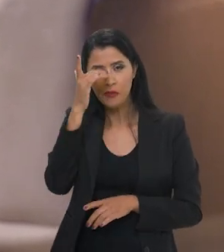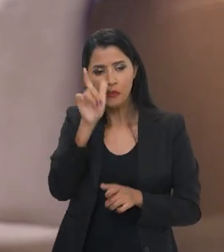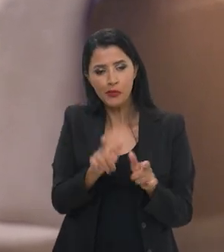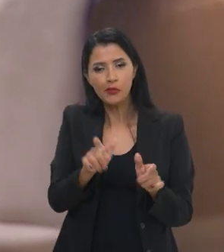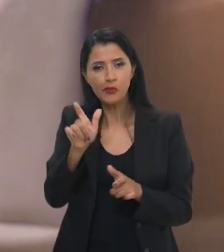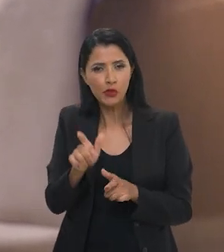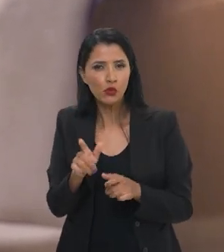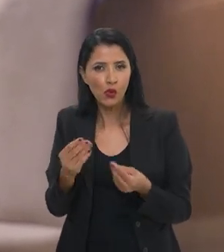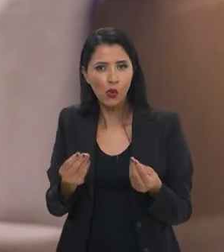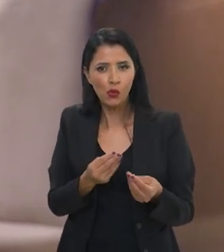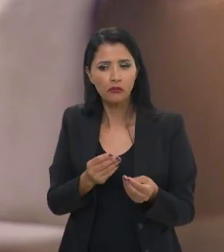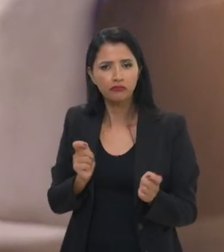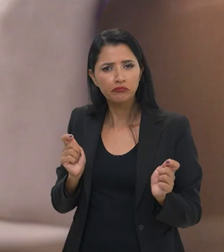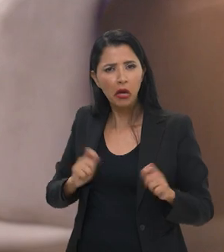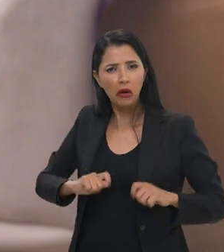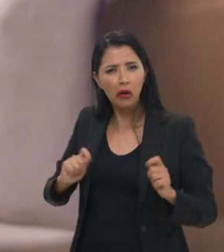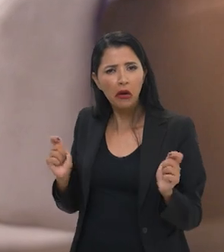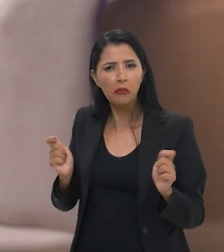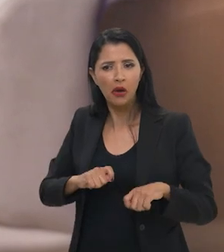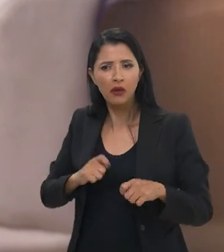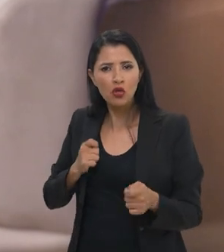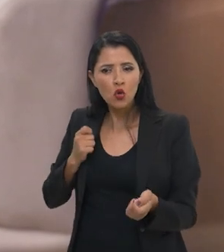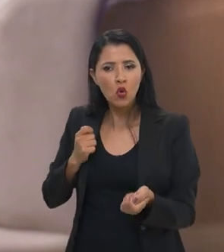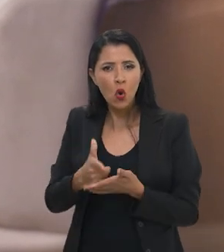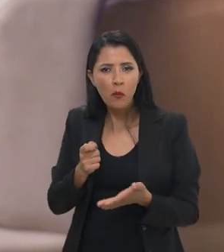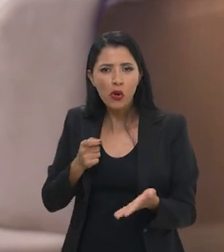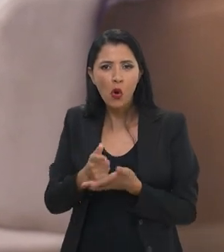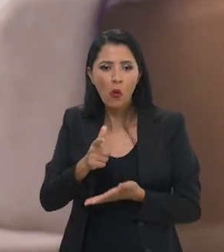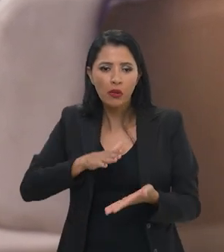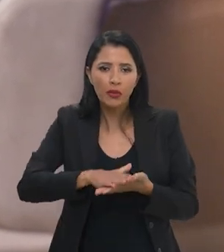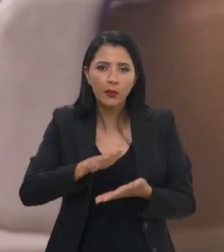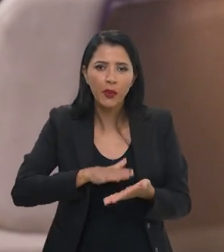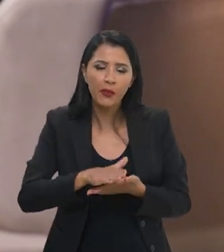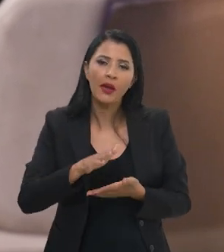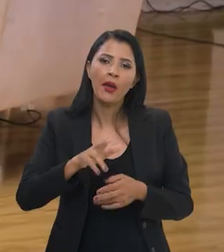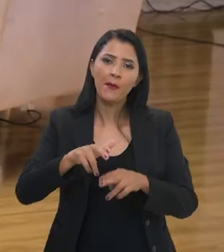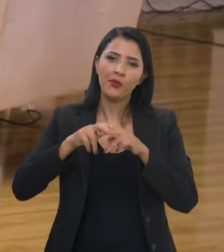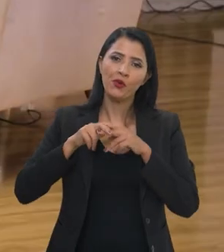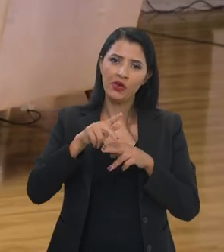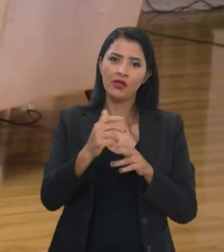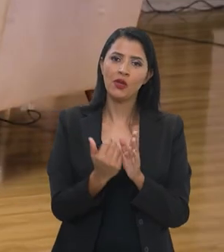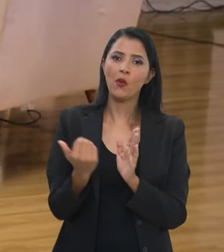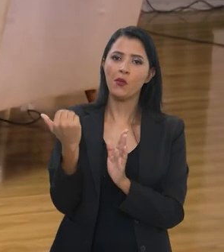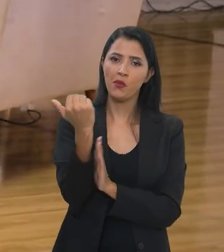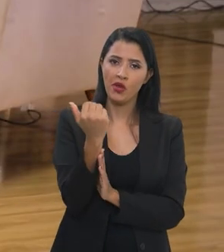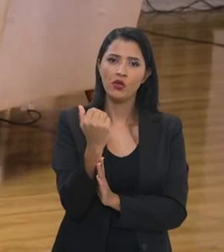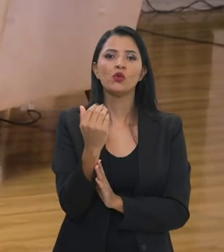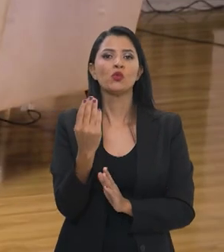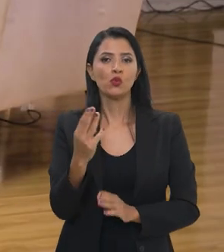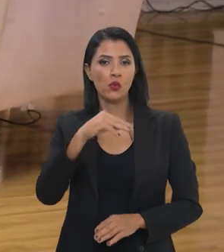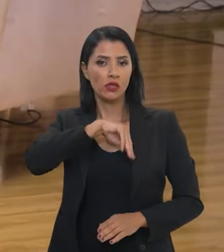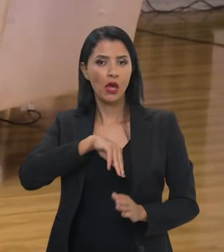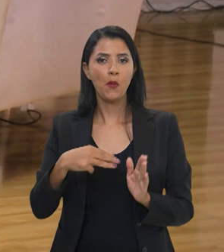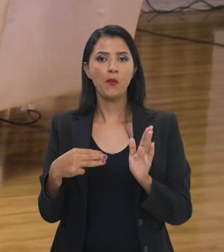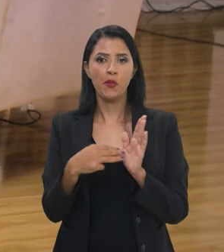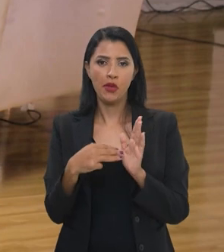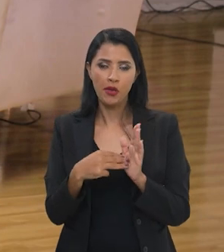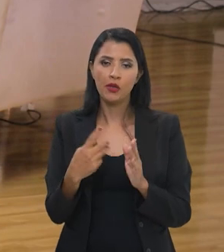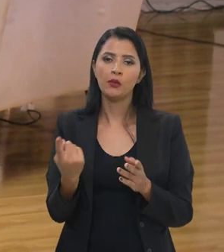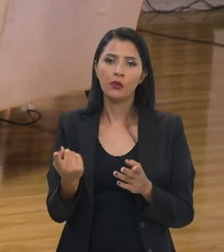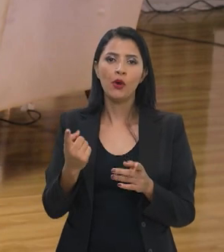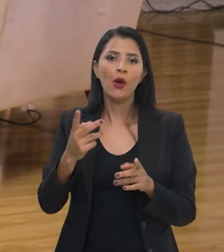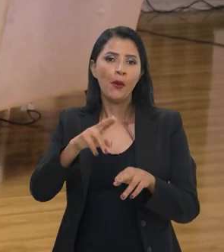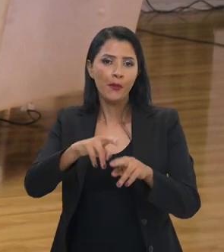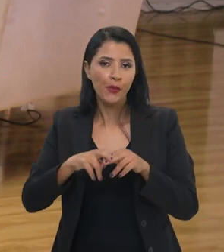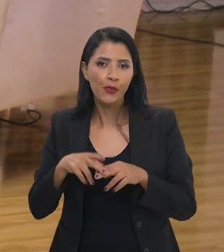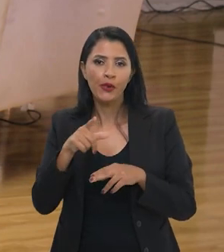tiver pessoas é com capacidade de consumo por isso o aumento real do salário mínimo por isso não